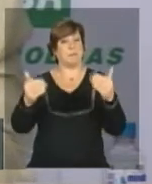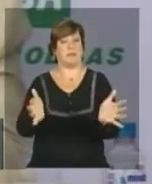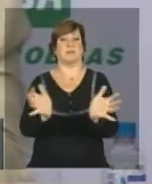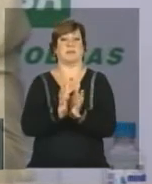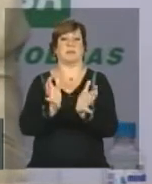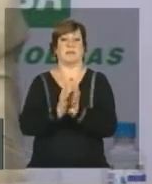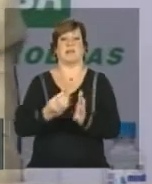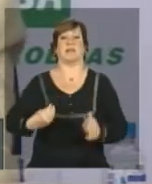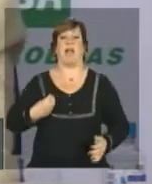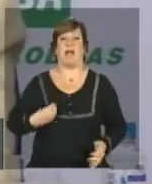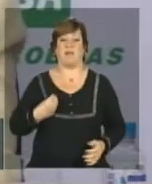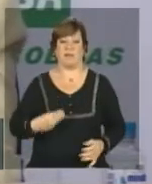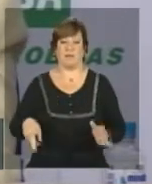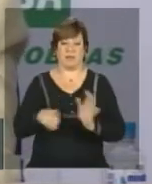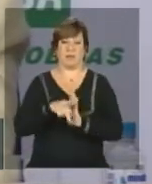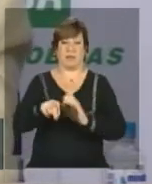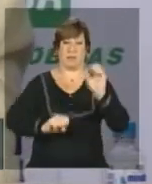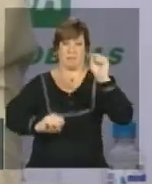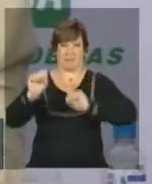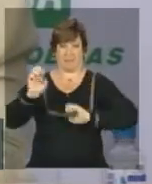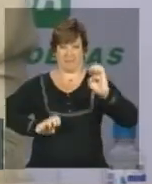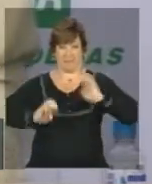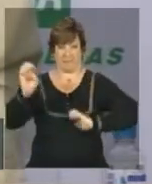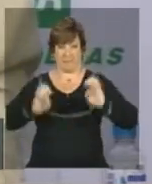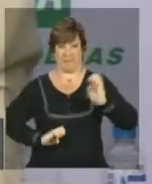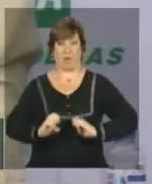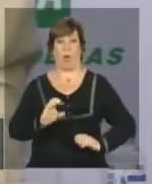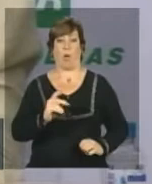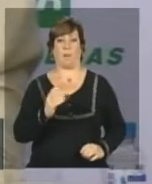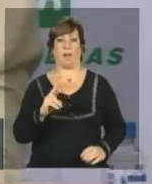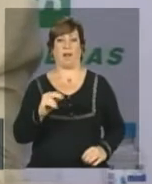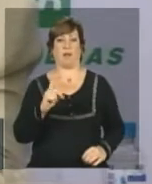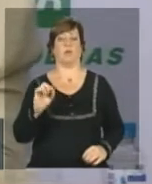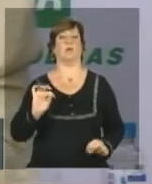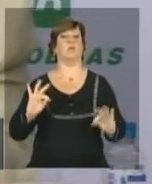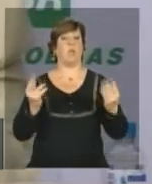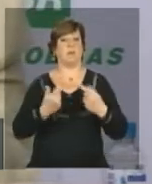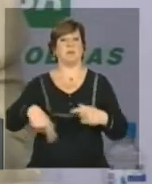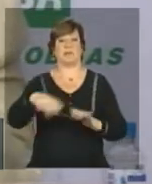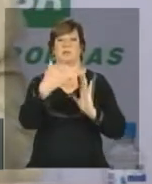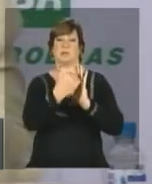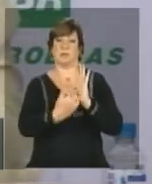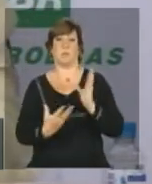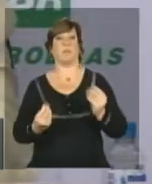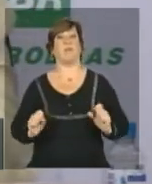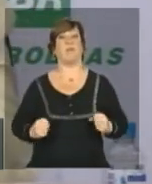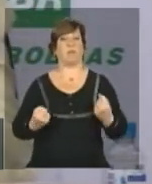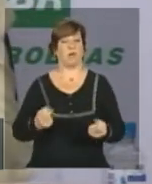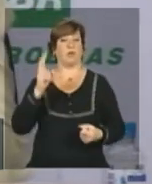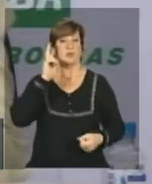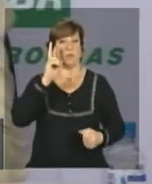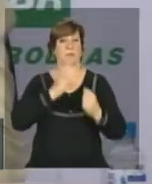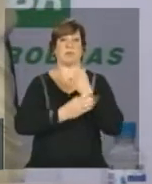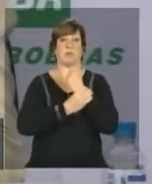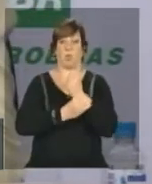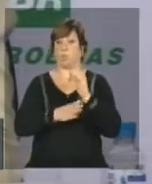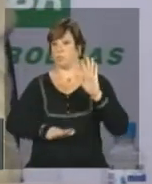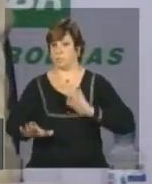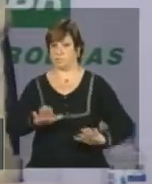da vida de uma empresa operadora todos esses condicionantes muito fortes com relação à